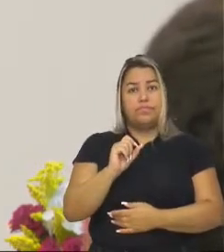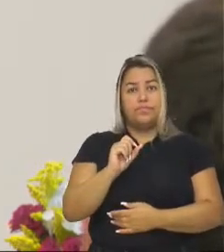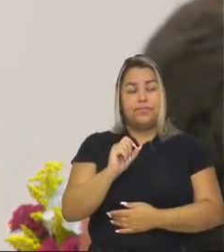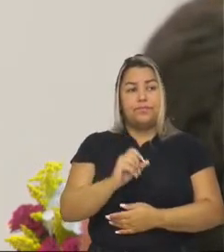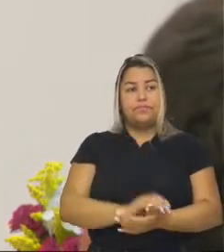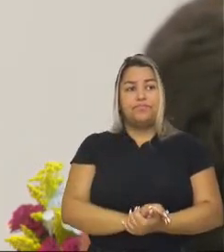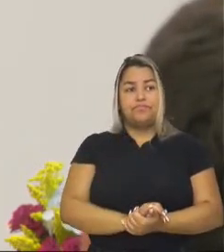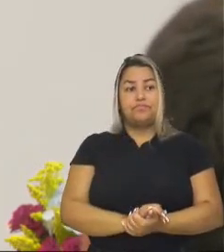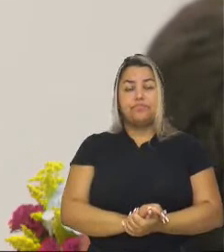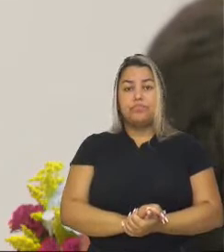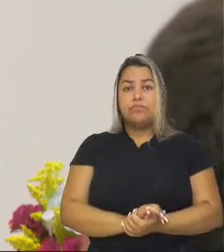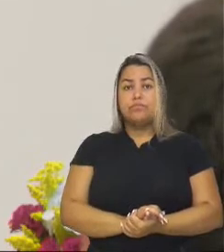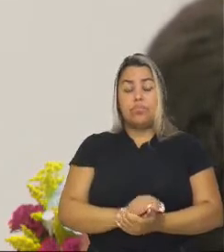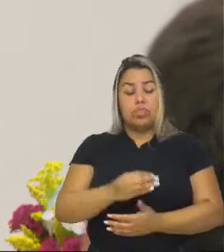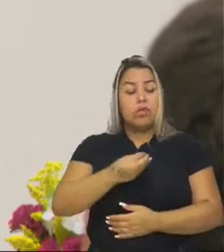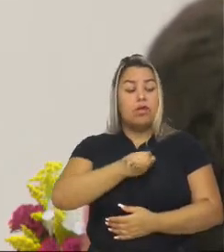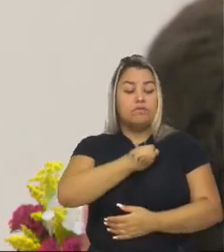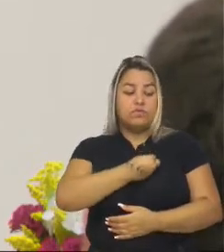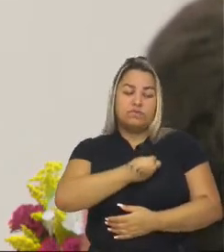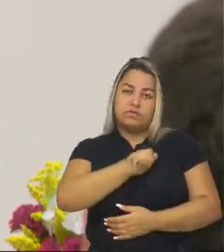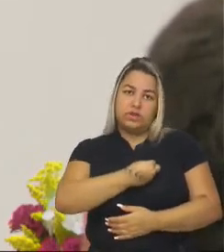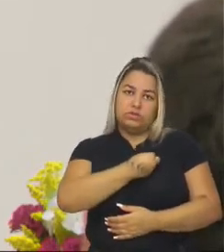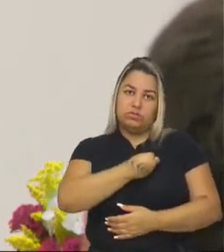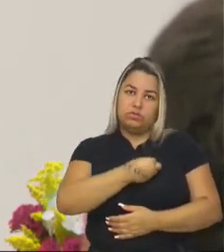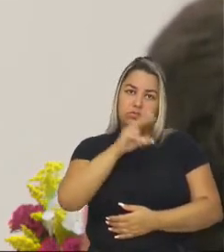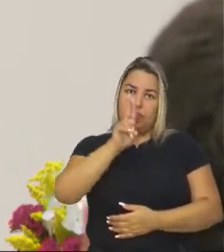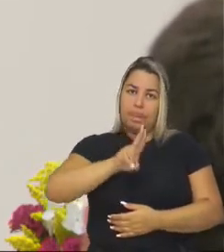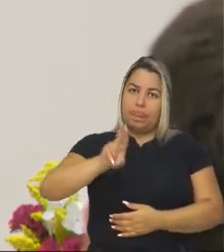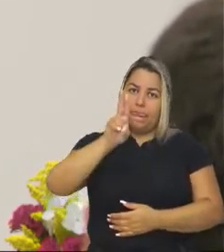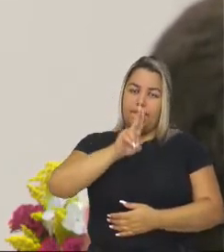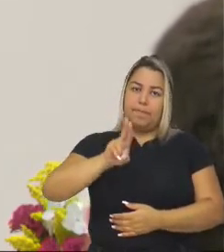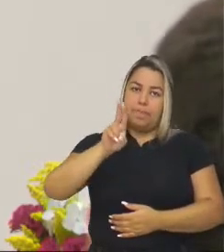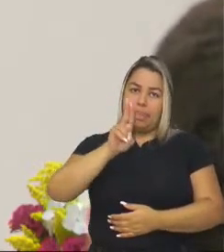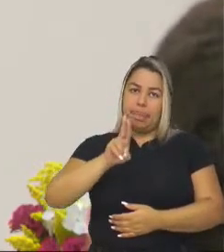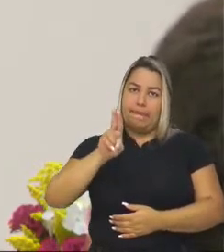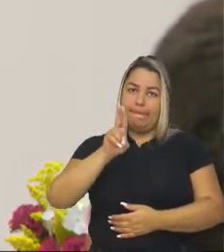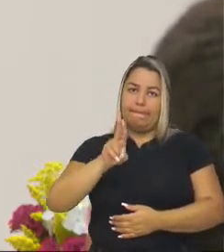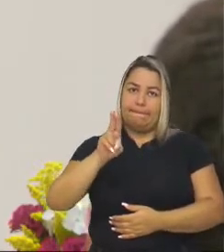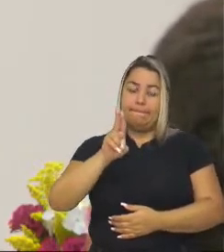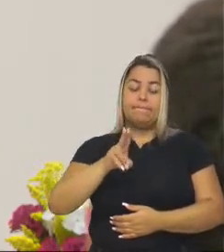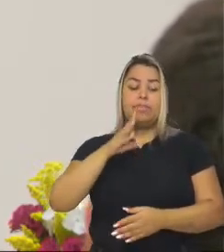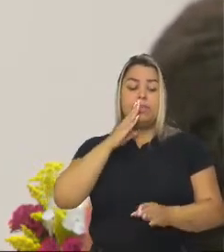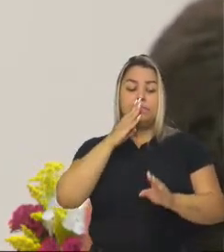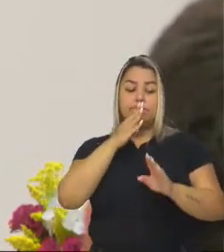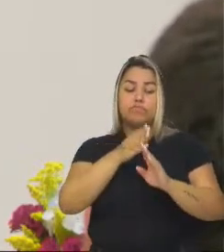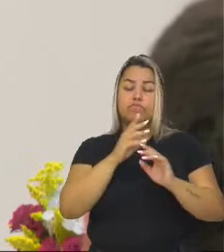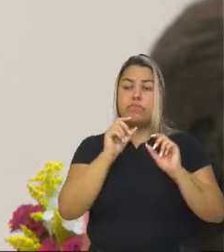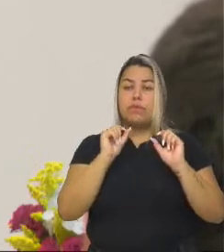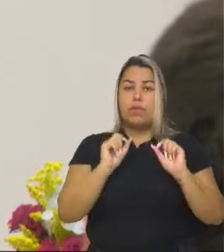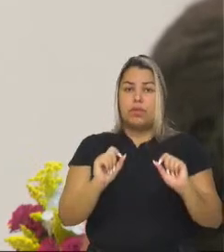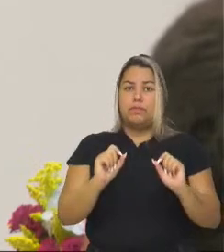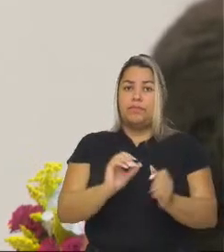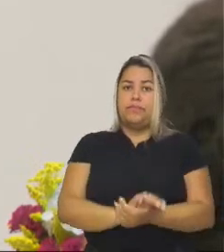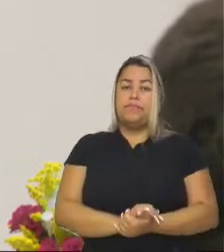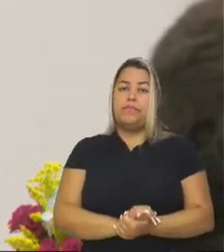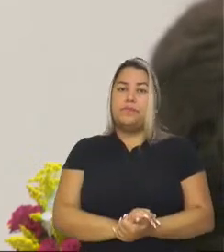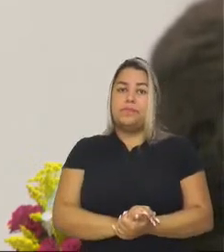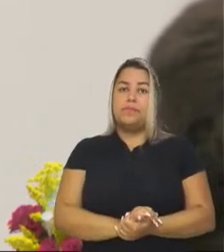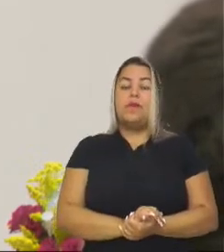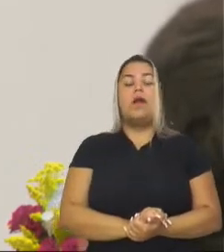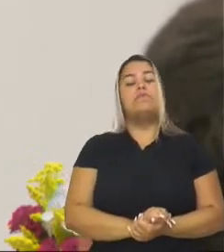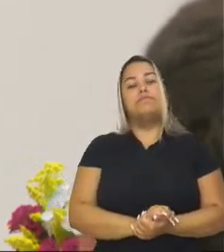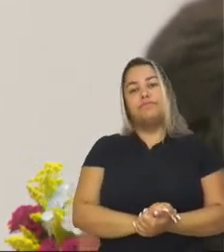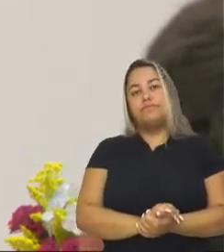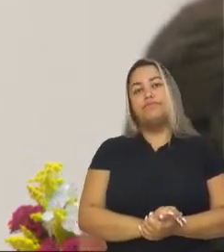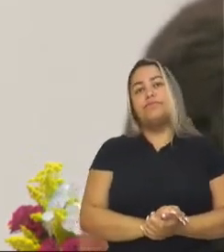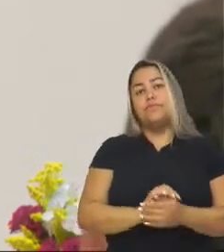vivências, sobrevivendo, utilizando-se da principal forma de se